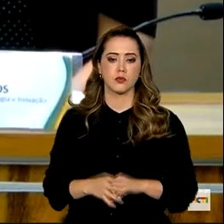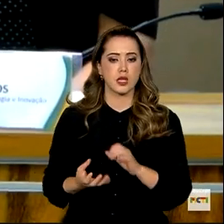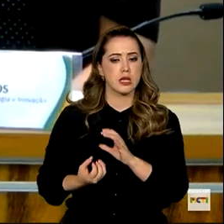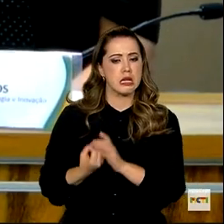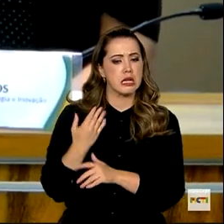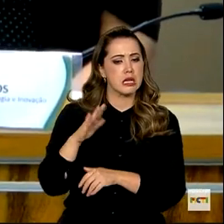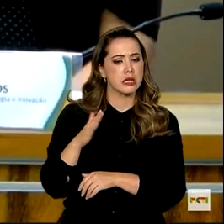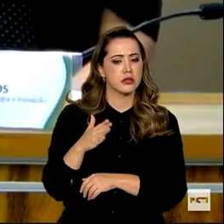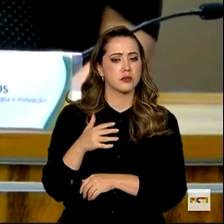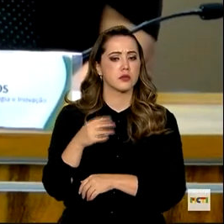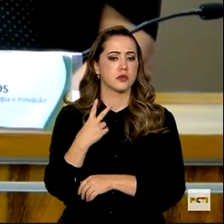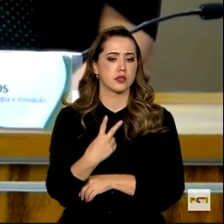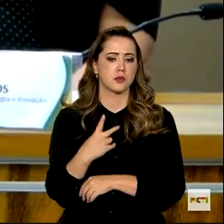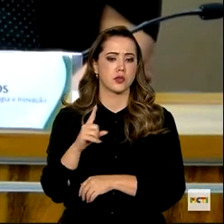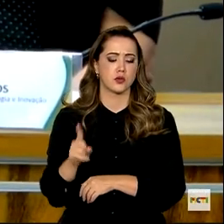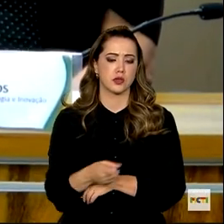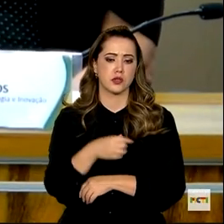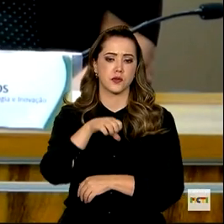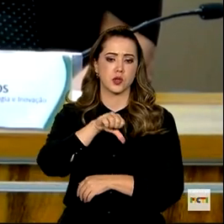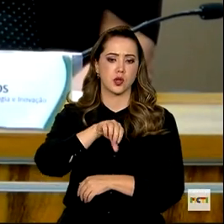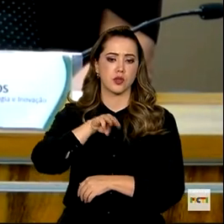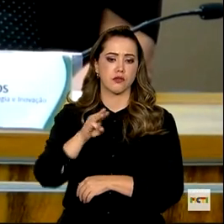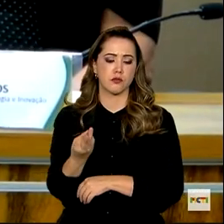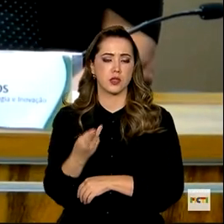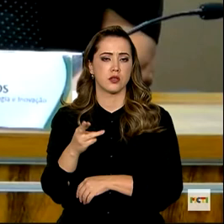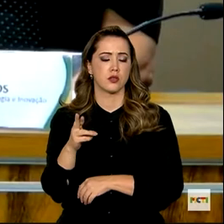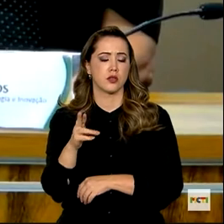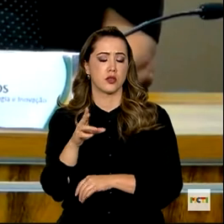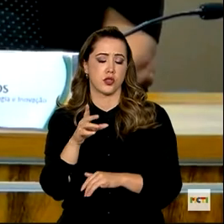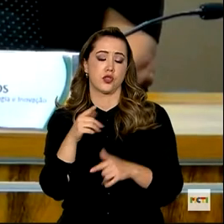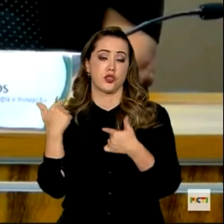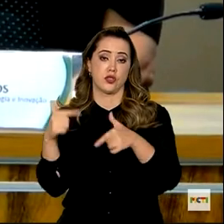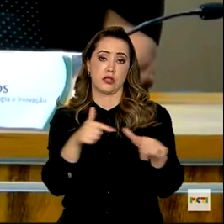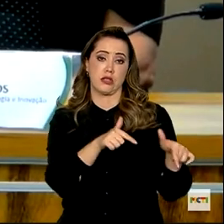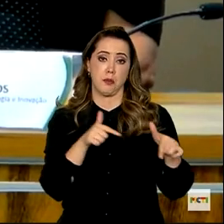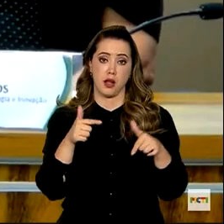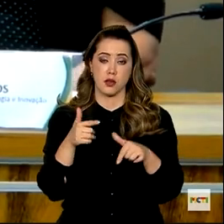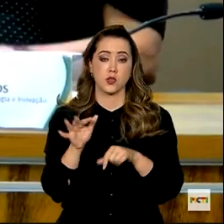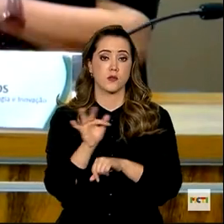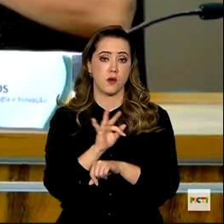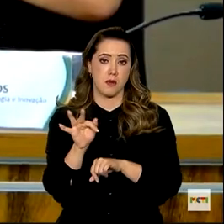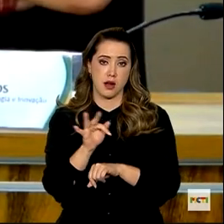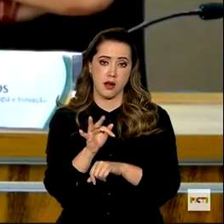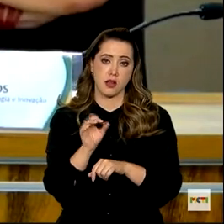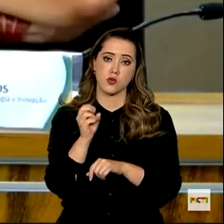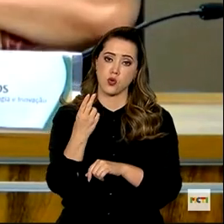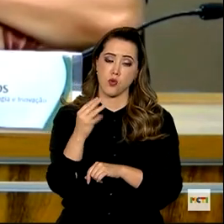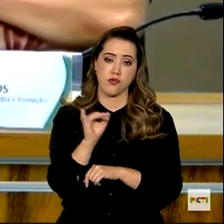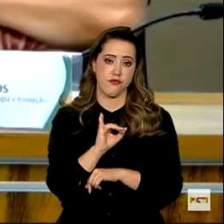gerando cerca de 2,9 milhões de postos de trabalho diretos e